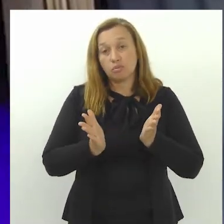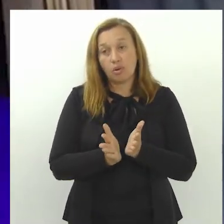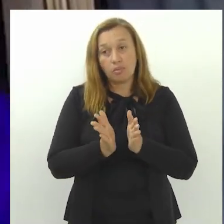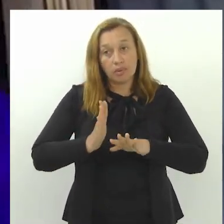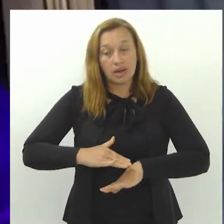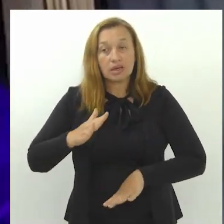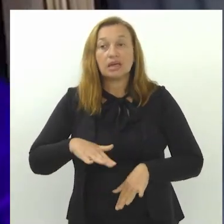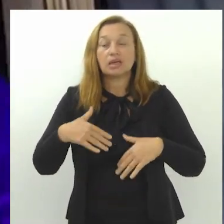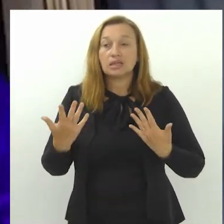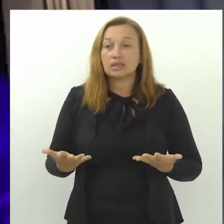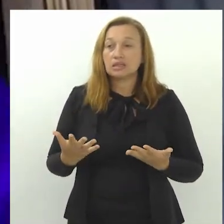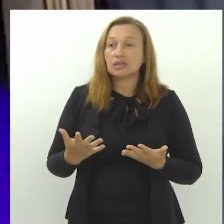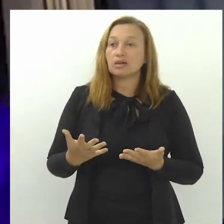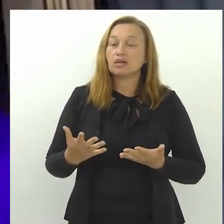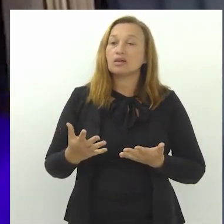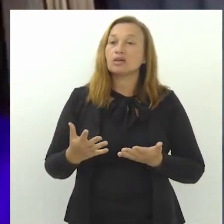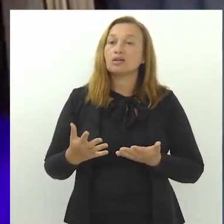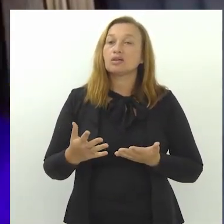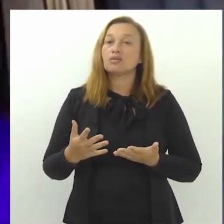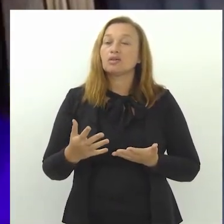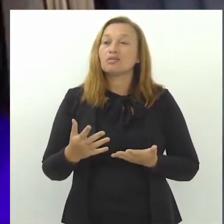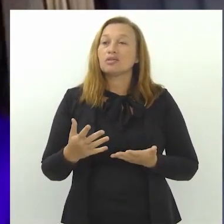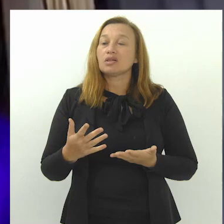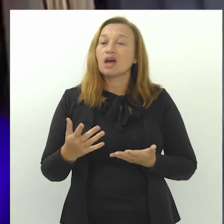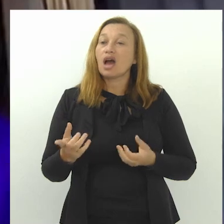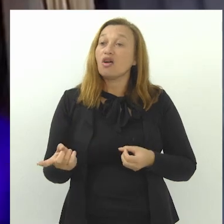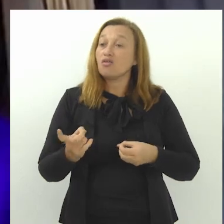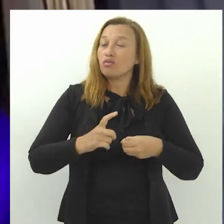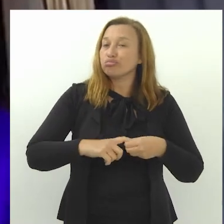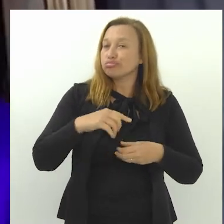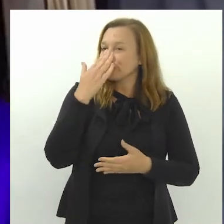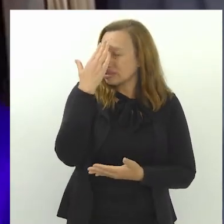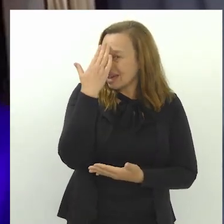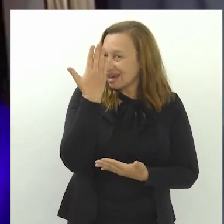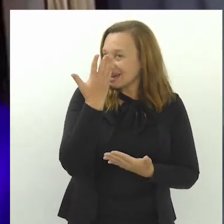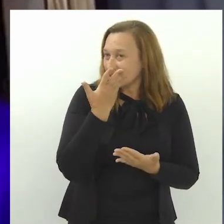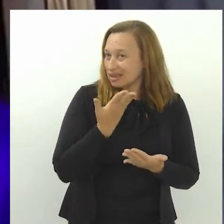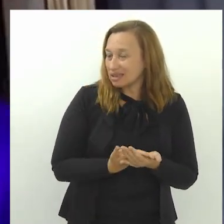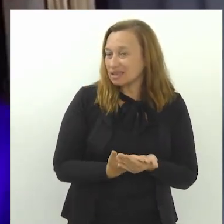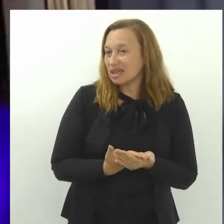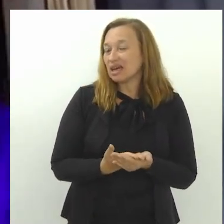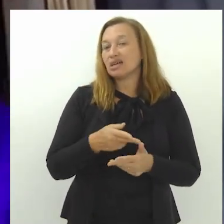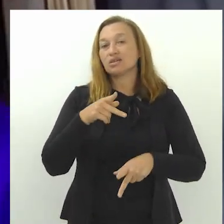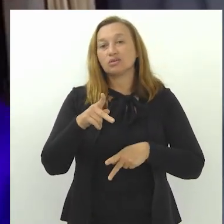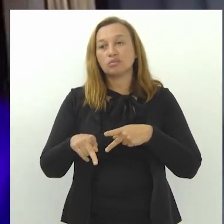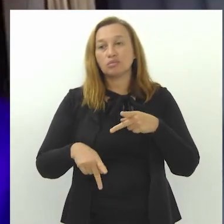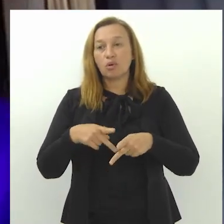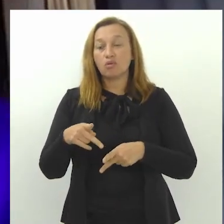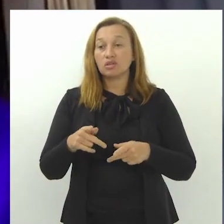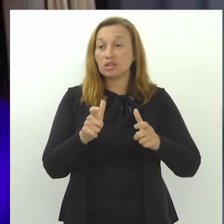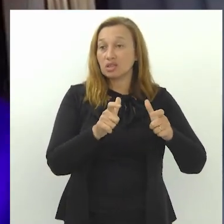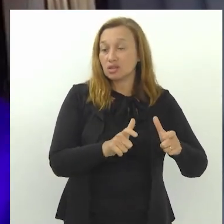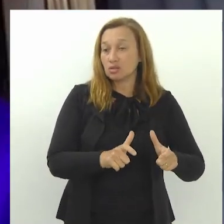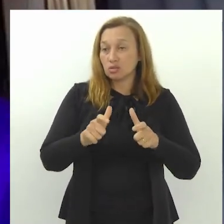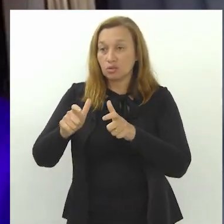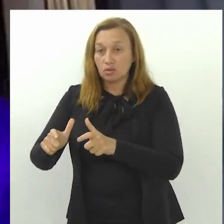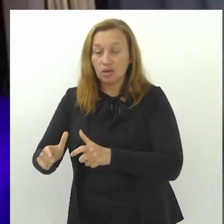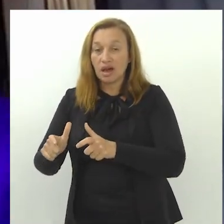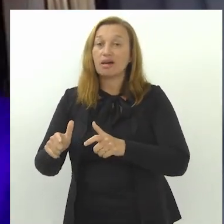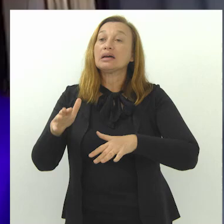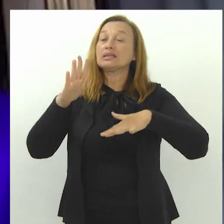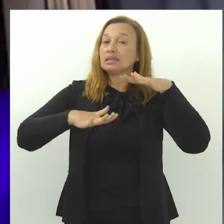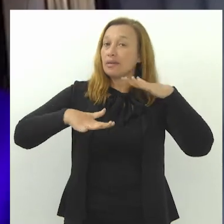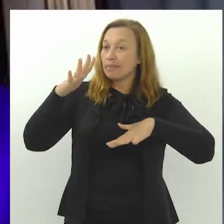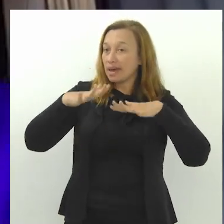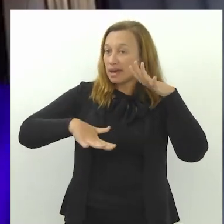pobres. Então, a recuperação da confiança popular nessas instituições